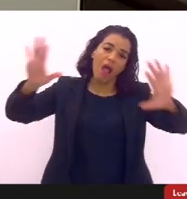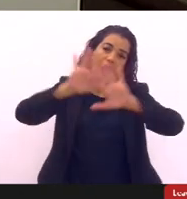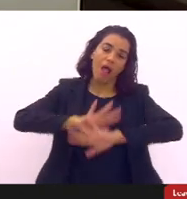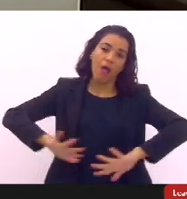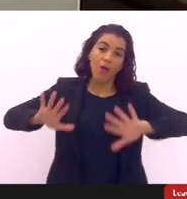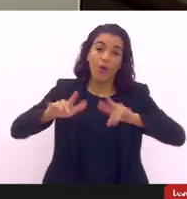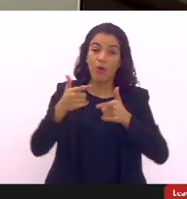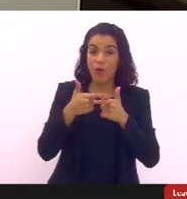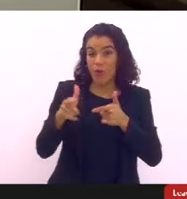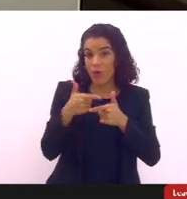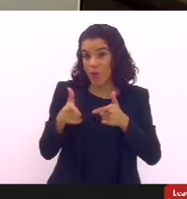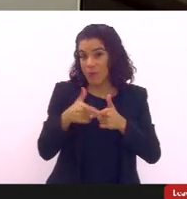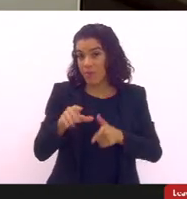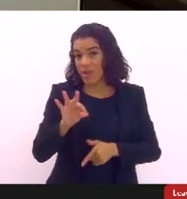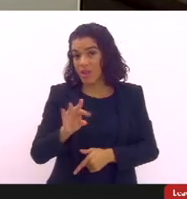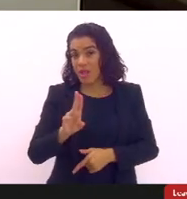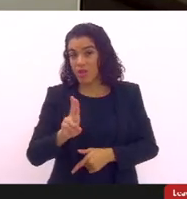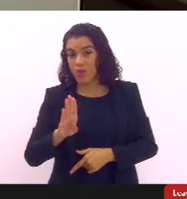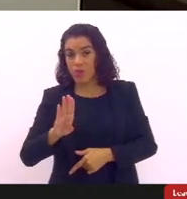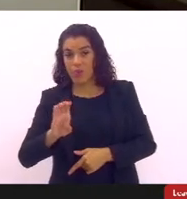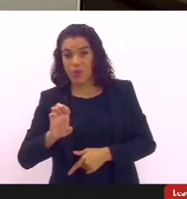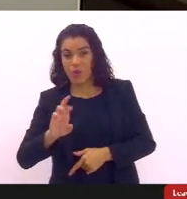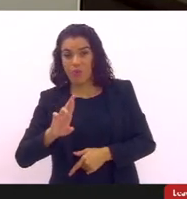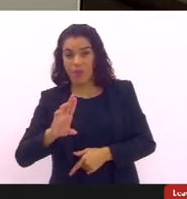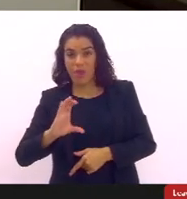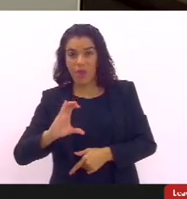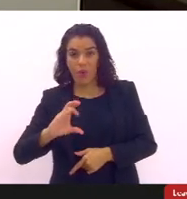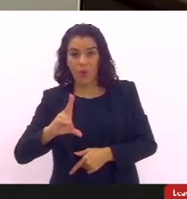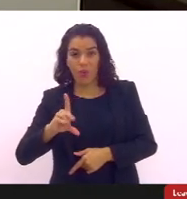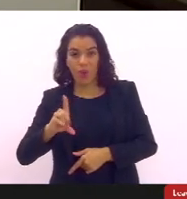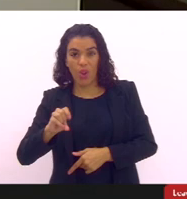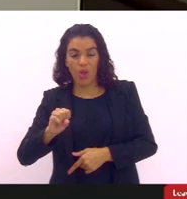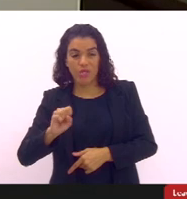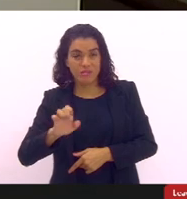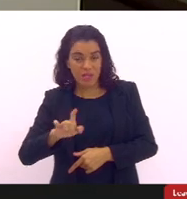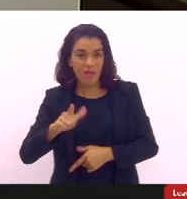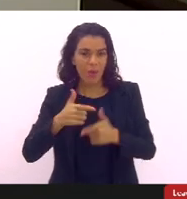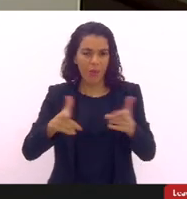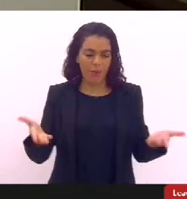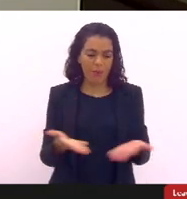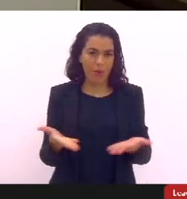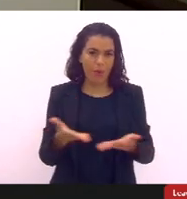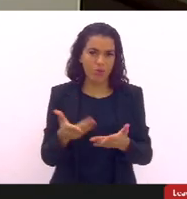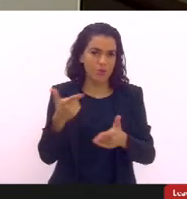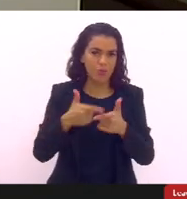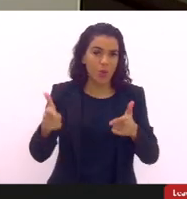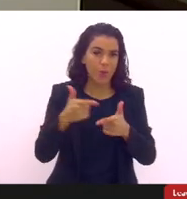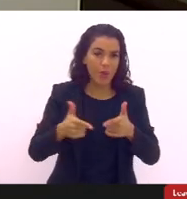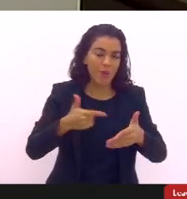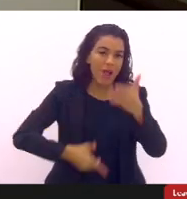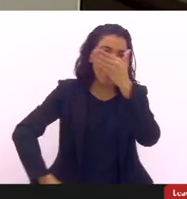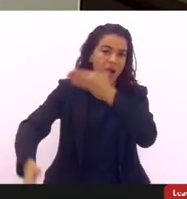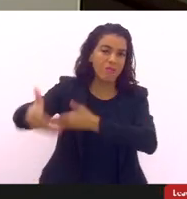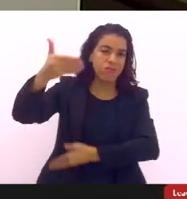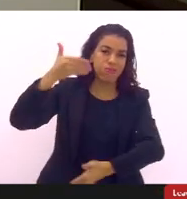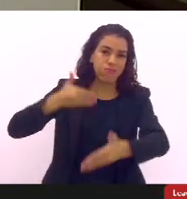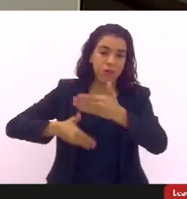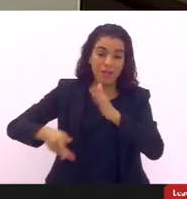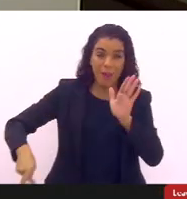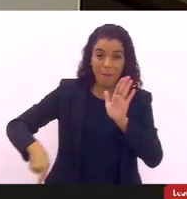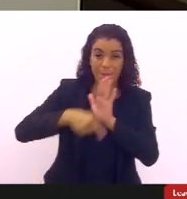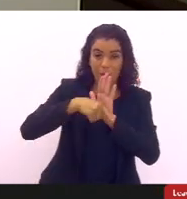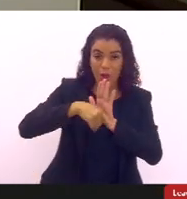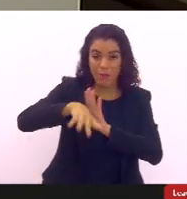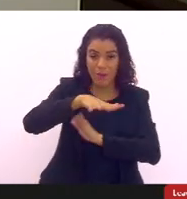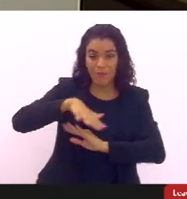da tuberculose não é um problema de hoje. O problema da tuberculose e da própria da